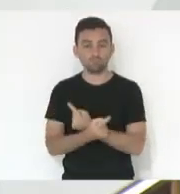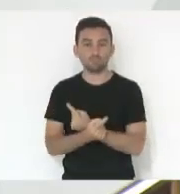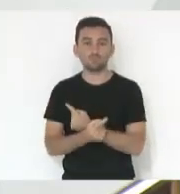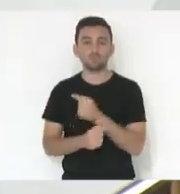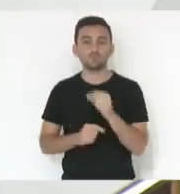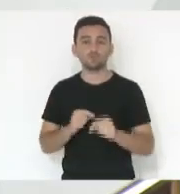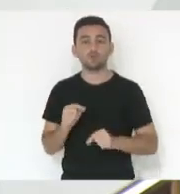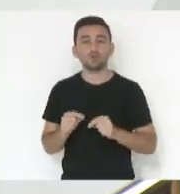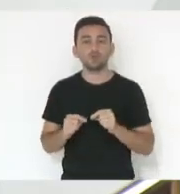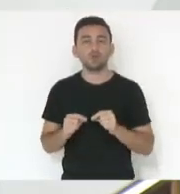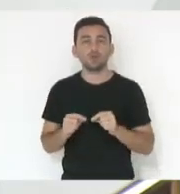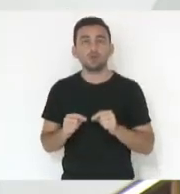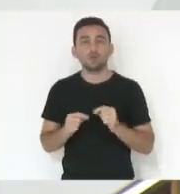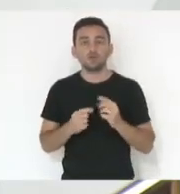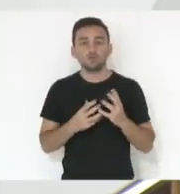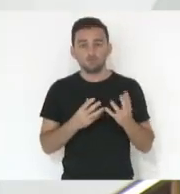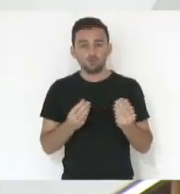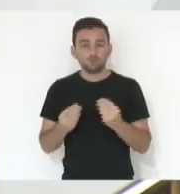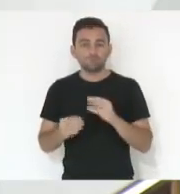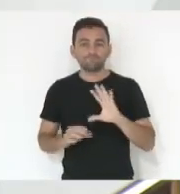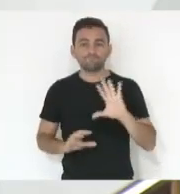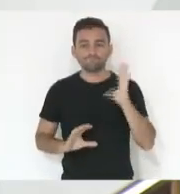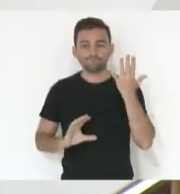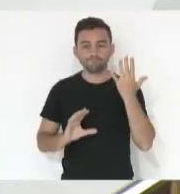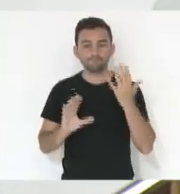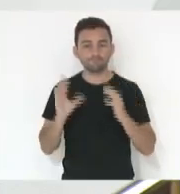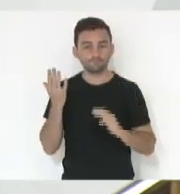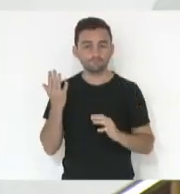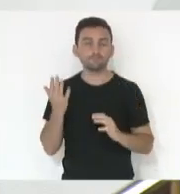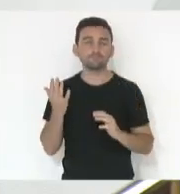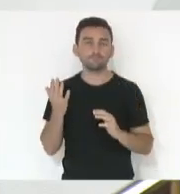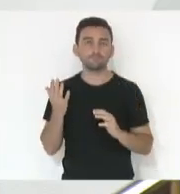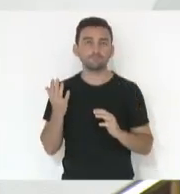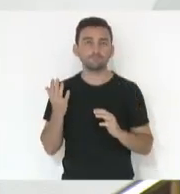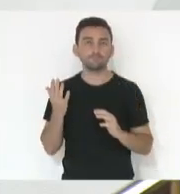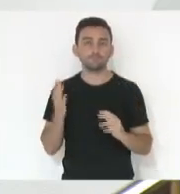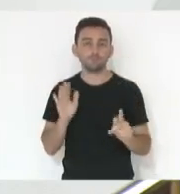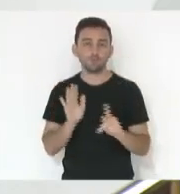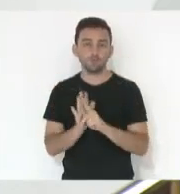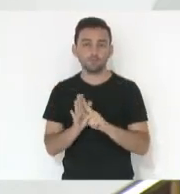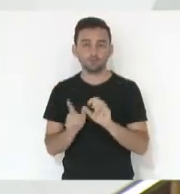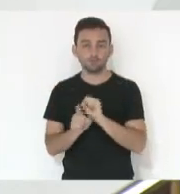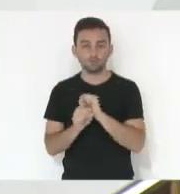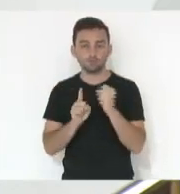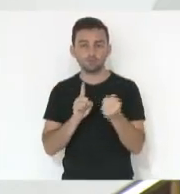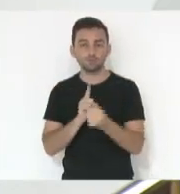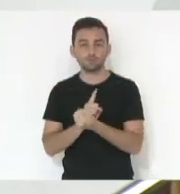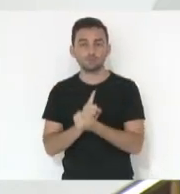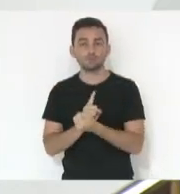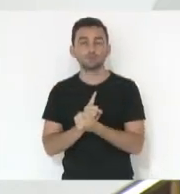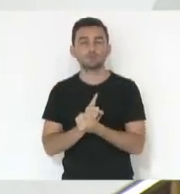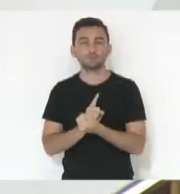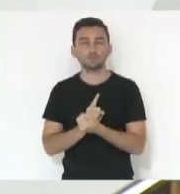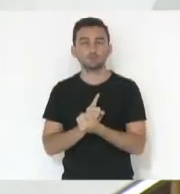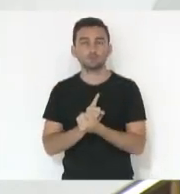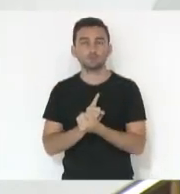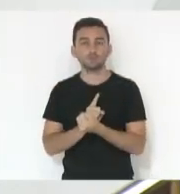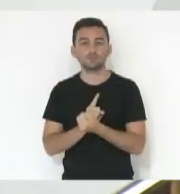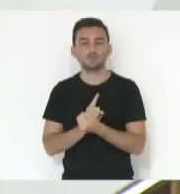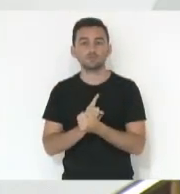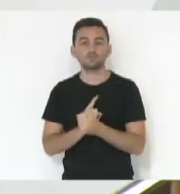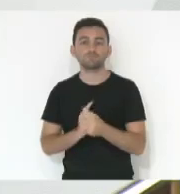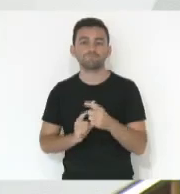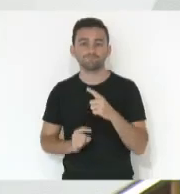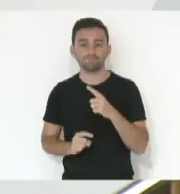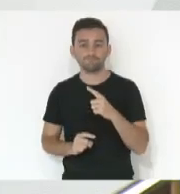que em muitas situações de nossa sociedade se